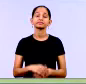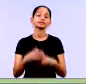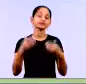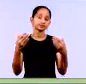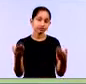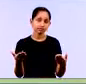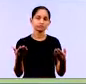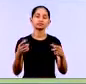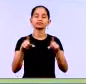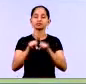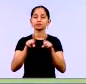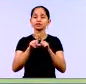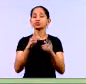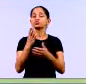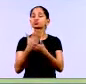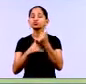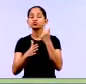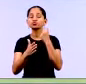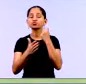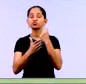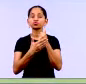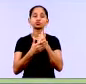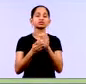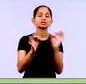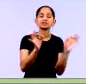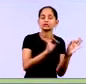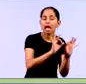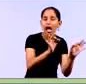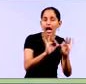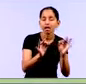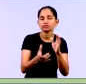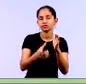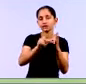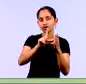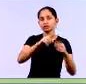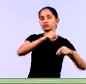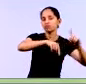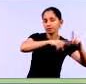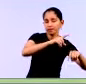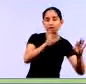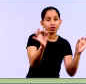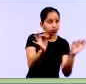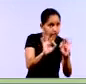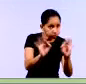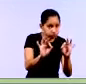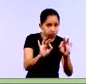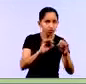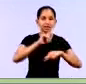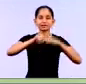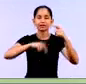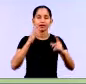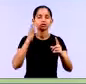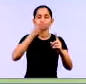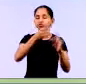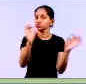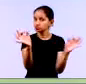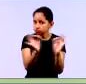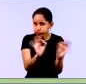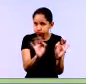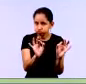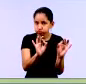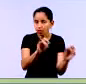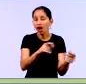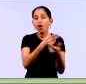Abrange todos os custos de produção que não estão no orçamento de mão de obra nem no de